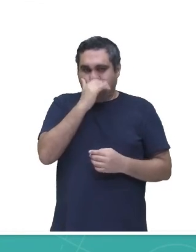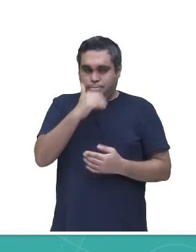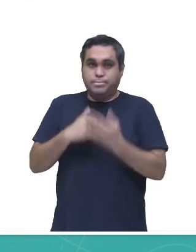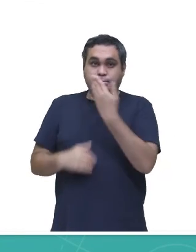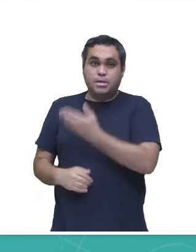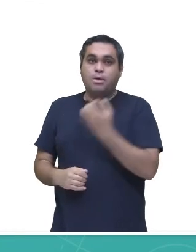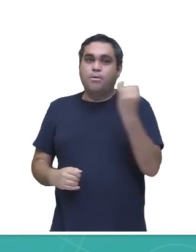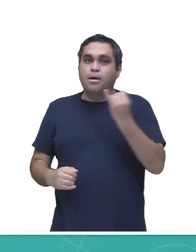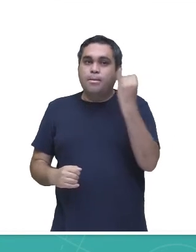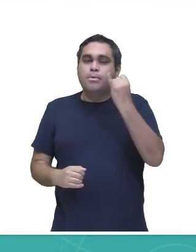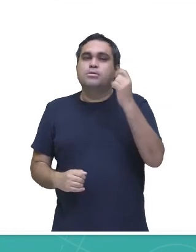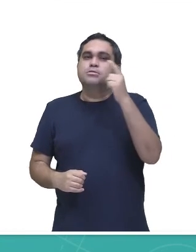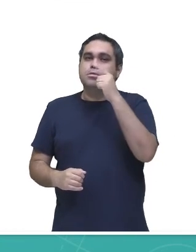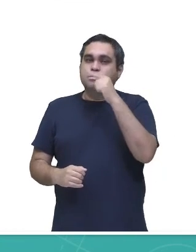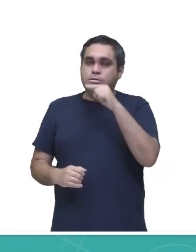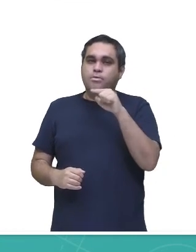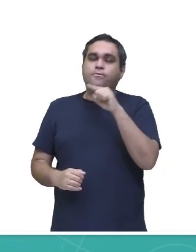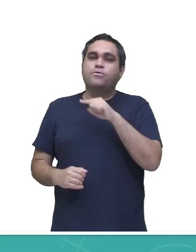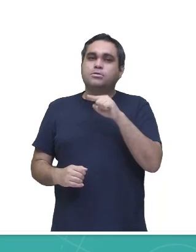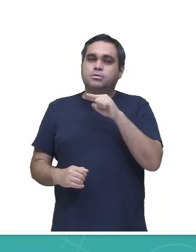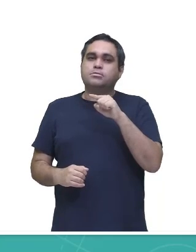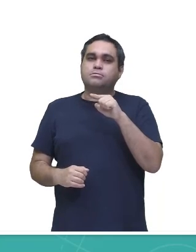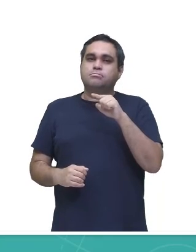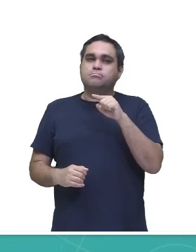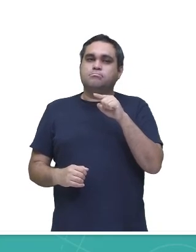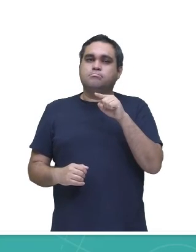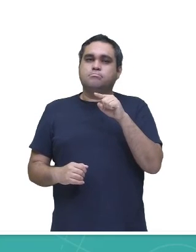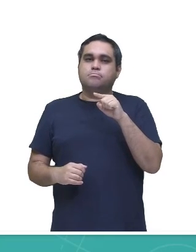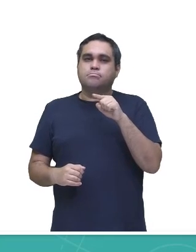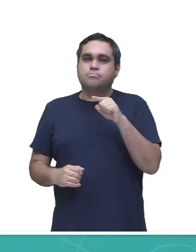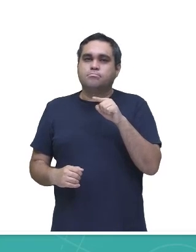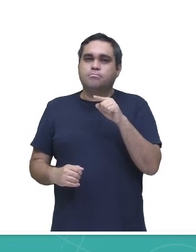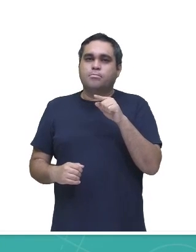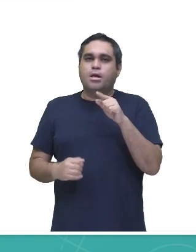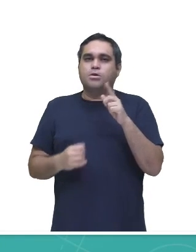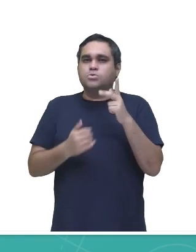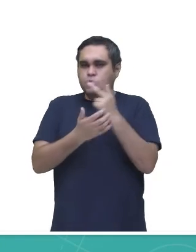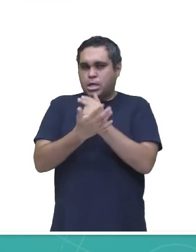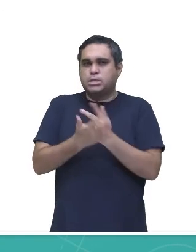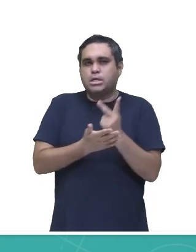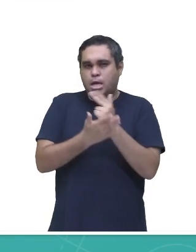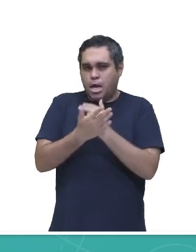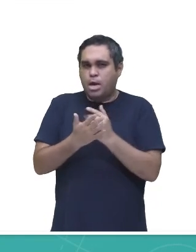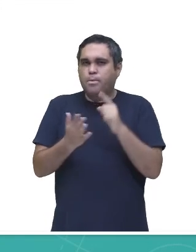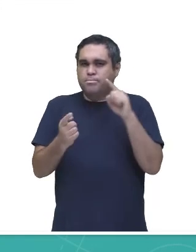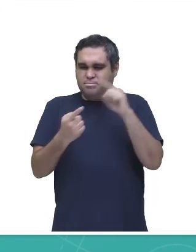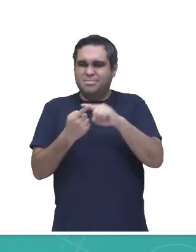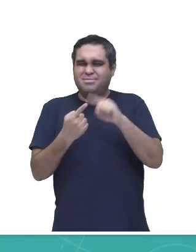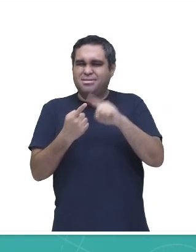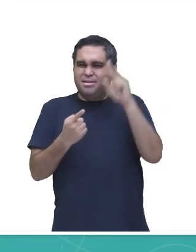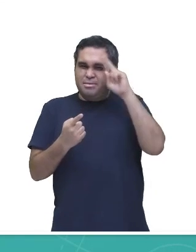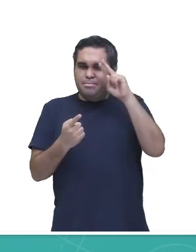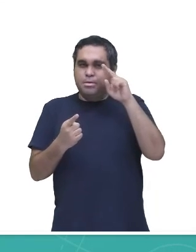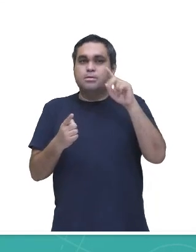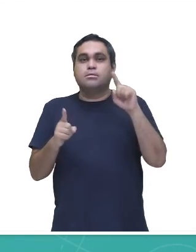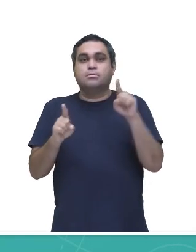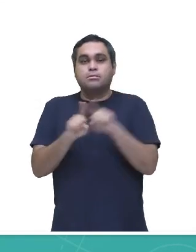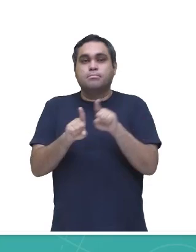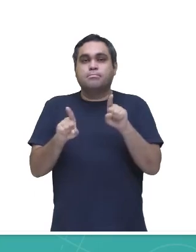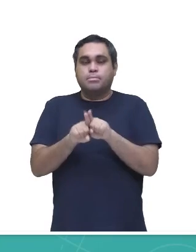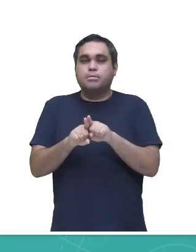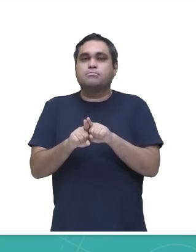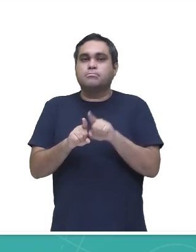vocês visualizem essa resposta ou pelos desenhos que fizeram, né, na questão anterior, ou até mesmo por meio da imagem que